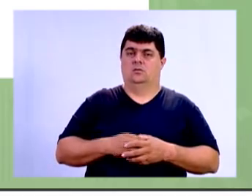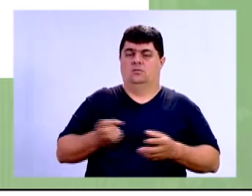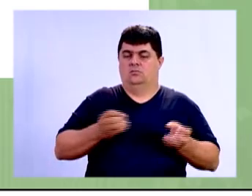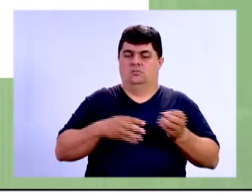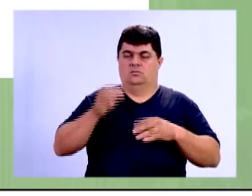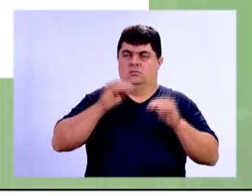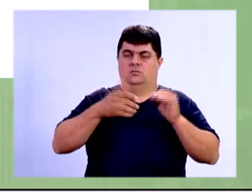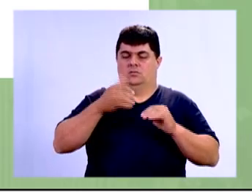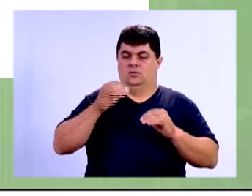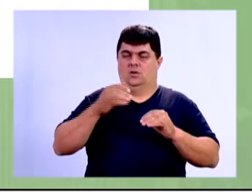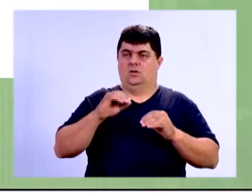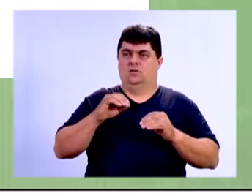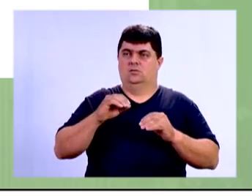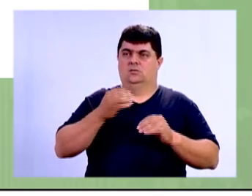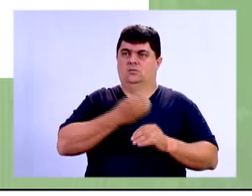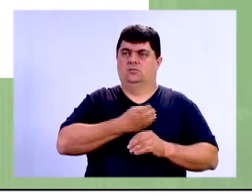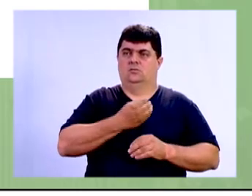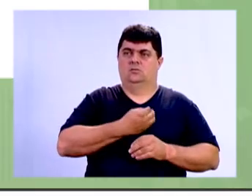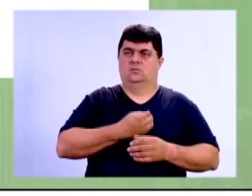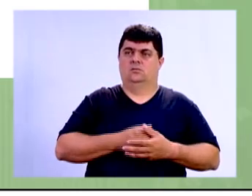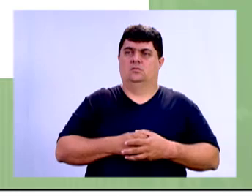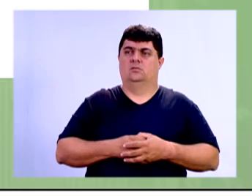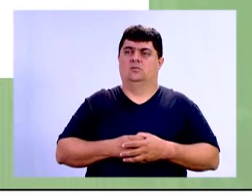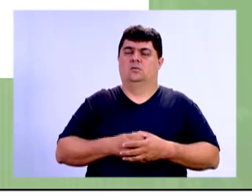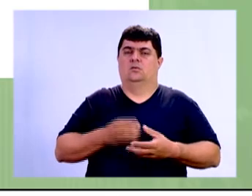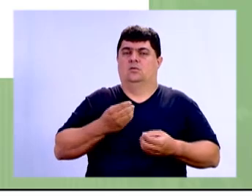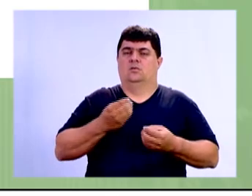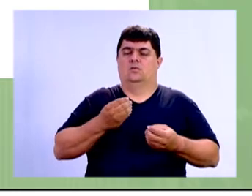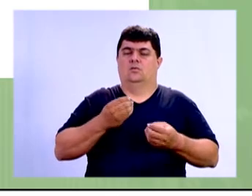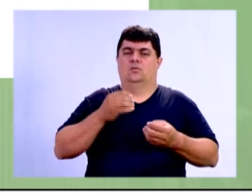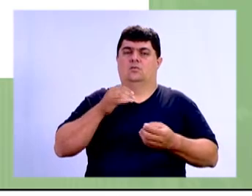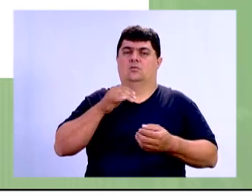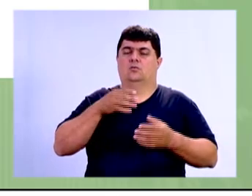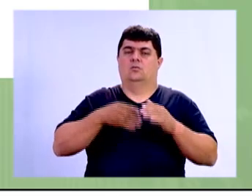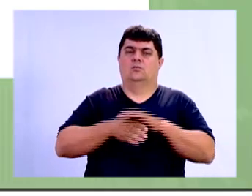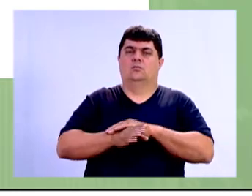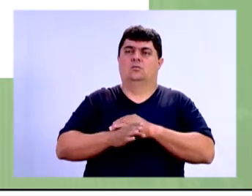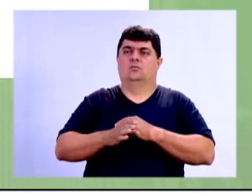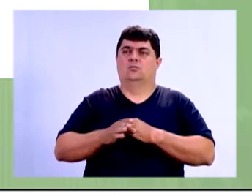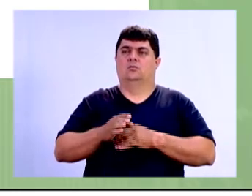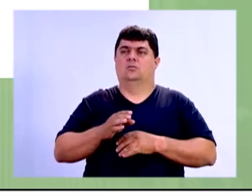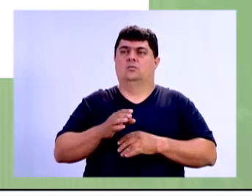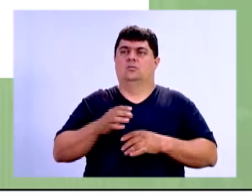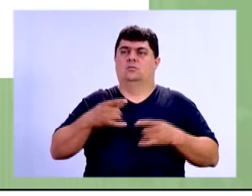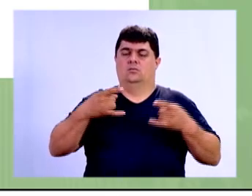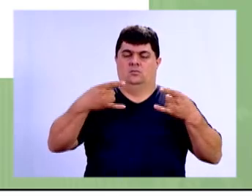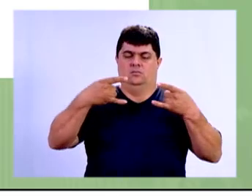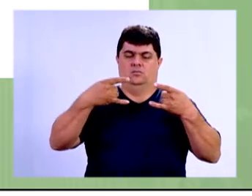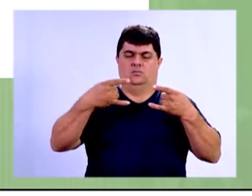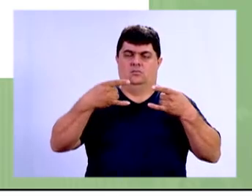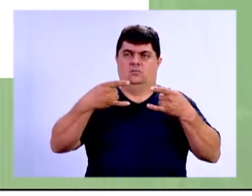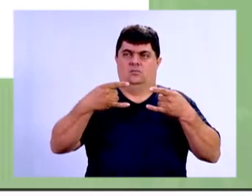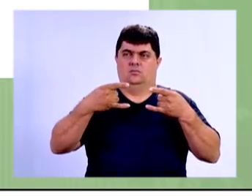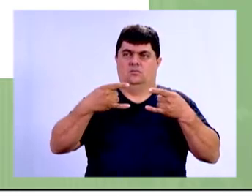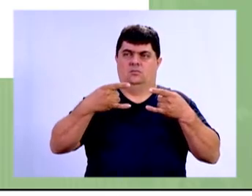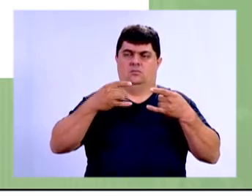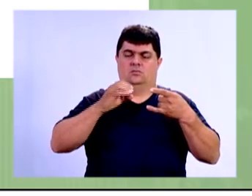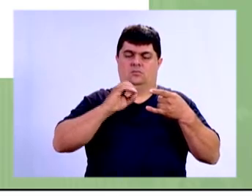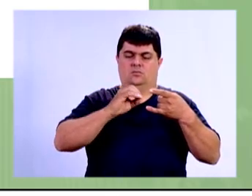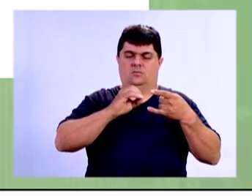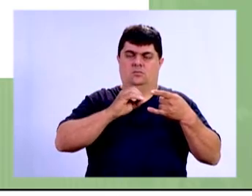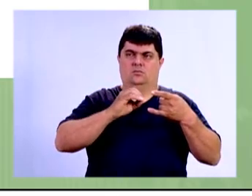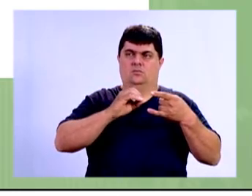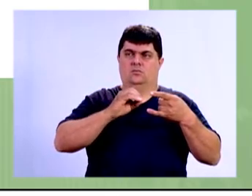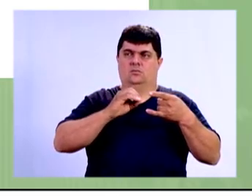né? Tenho 10 notas. Como é que eu faço para acessar um vetor especificamente? Um colchetes aqui, você pode perceber. Nota